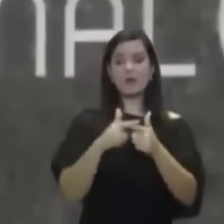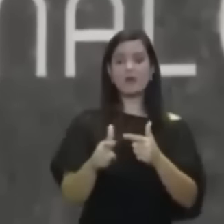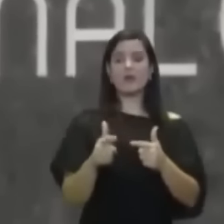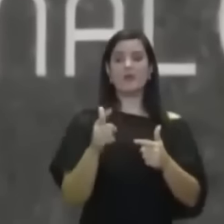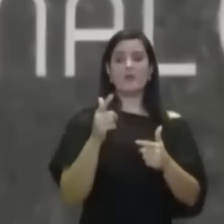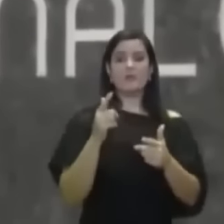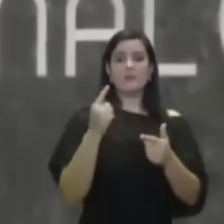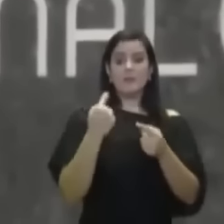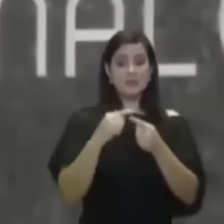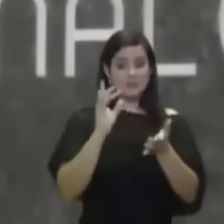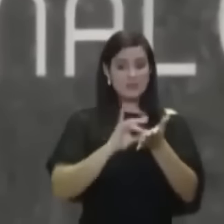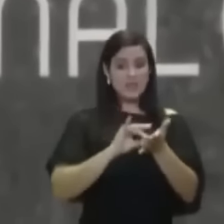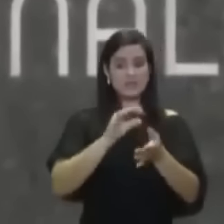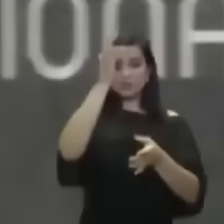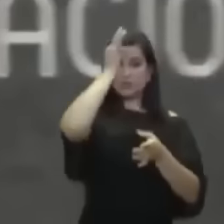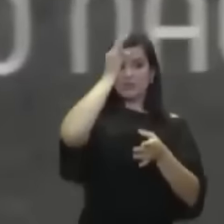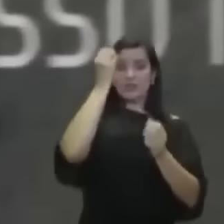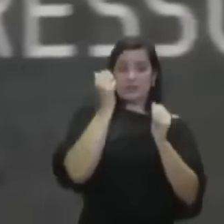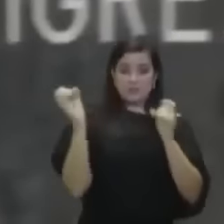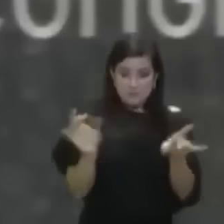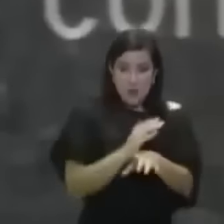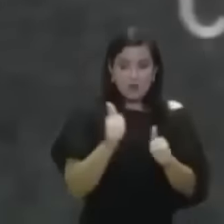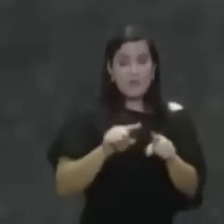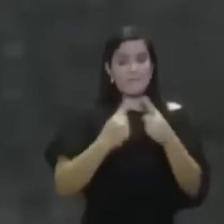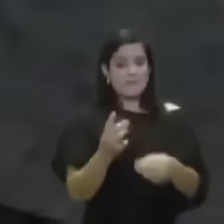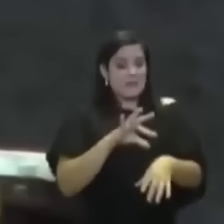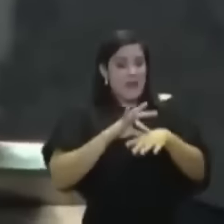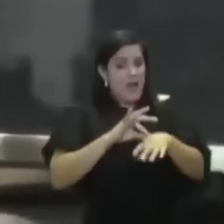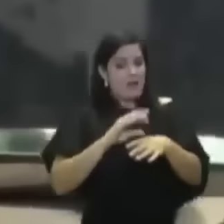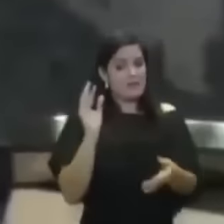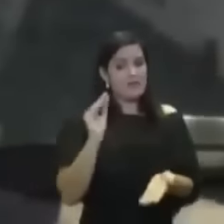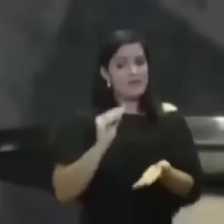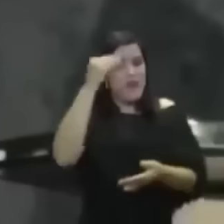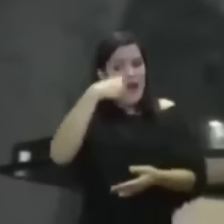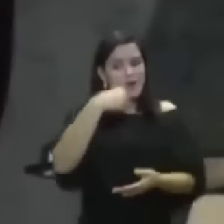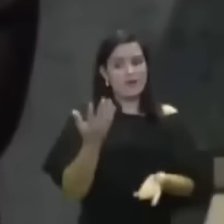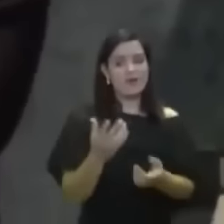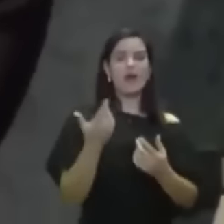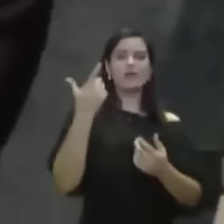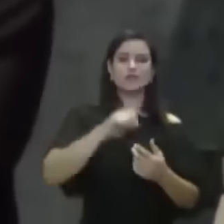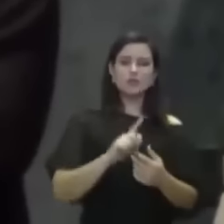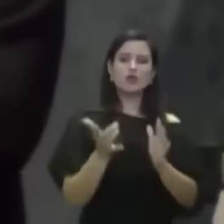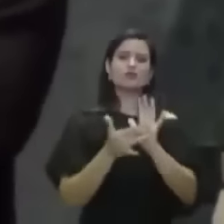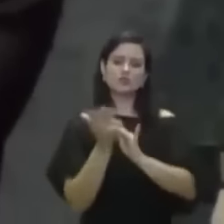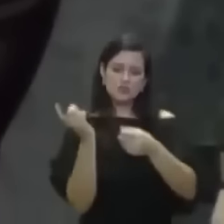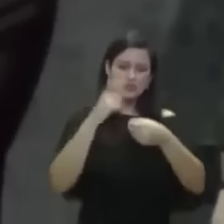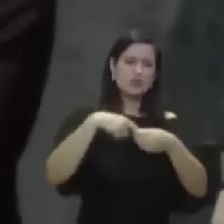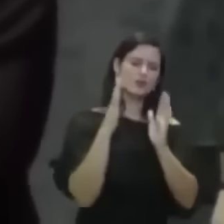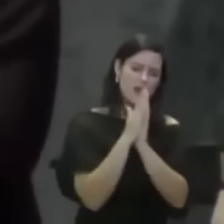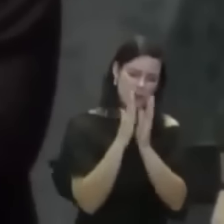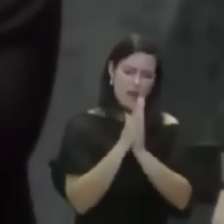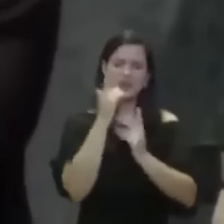mas a carne é fraca. E Jesus volta a segunda vez, e prostra com o rosto no chão, e ora, e chora, e ora, e